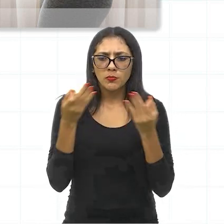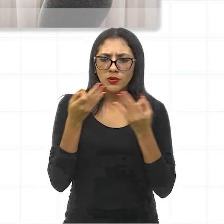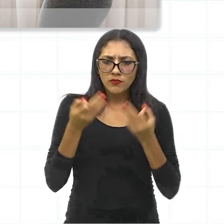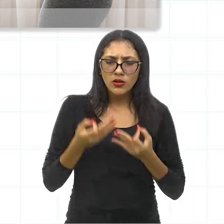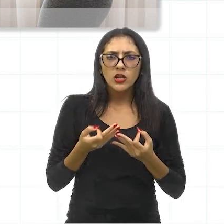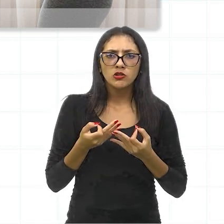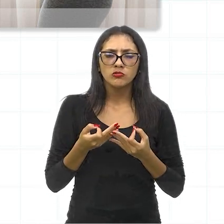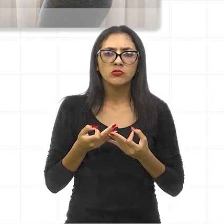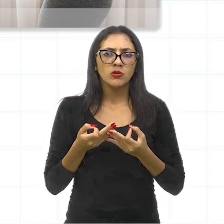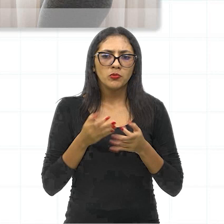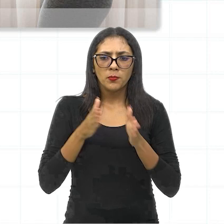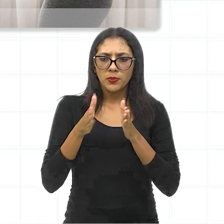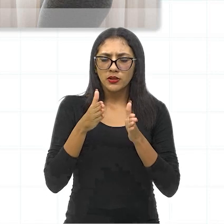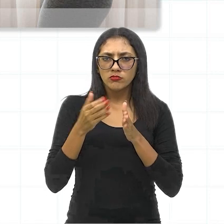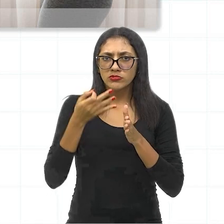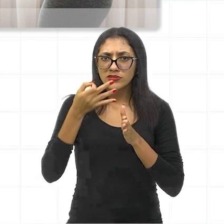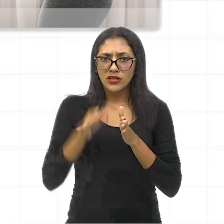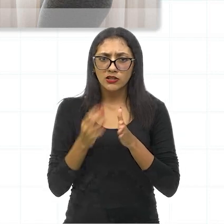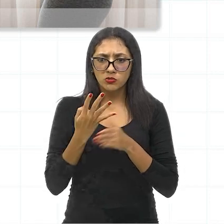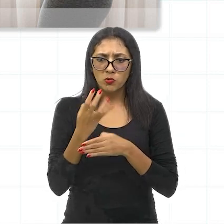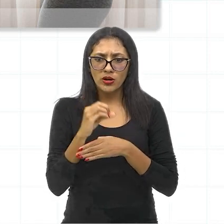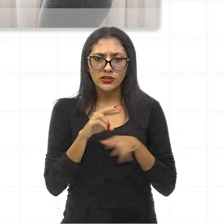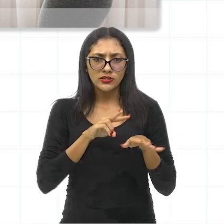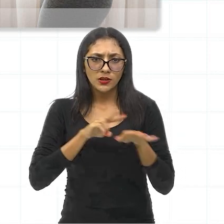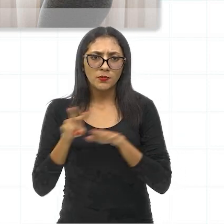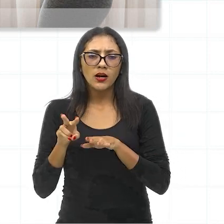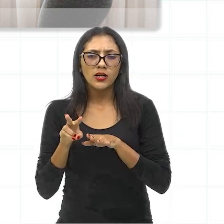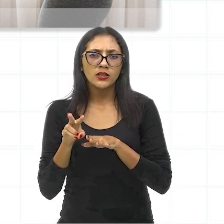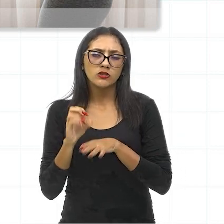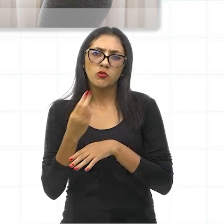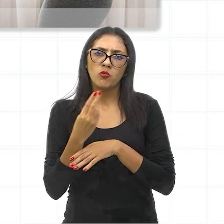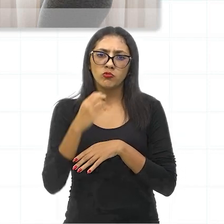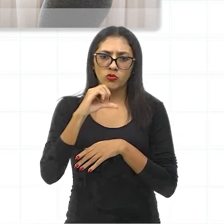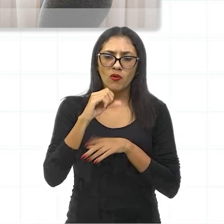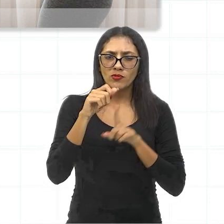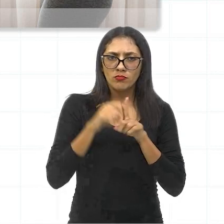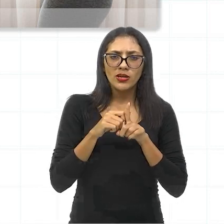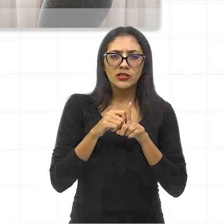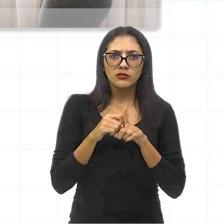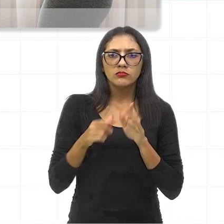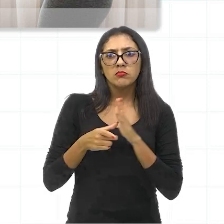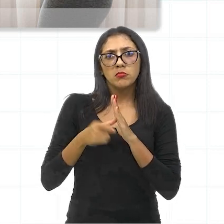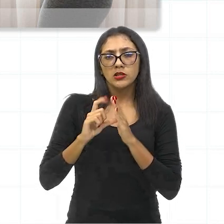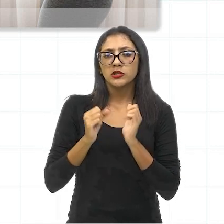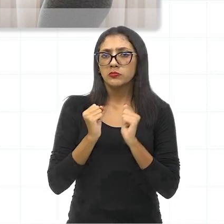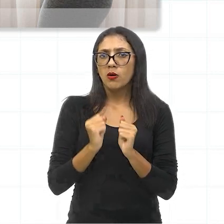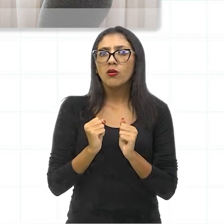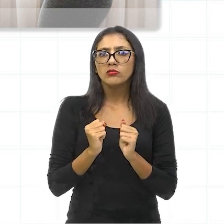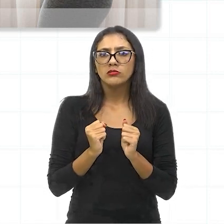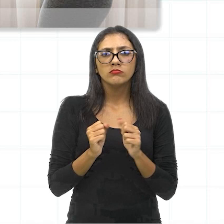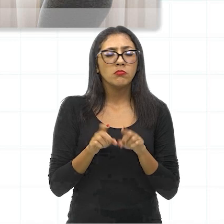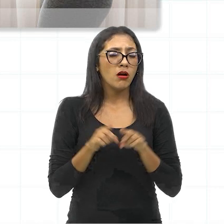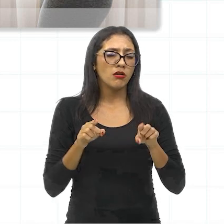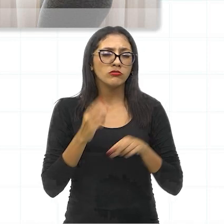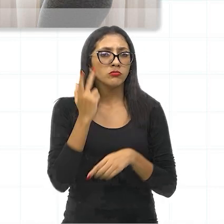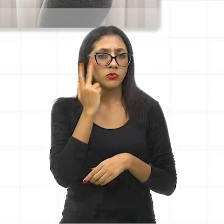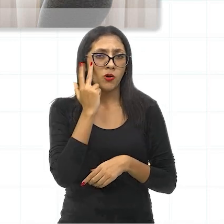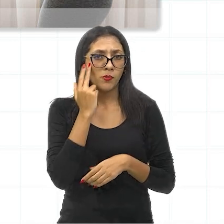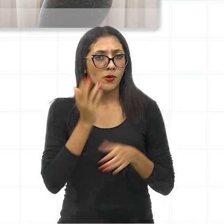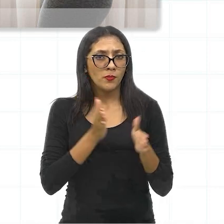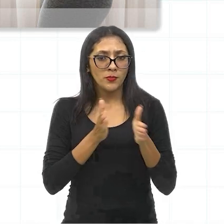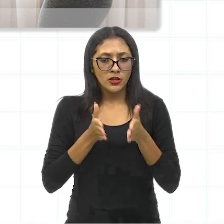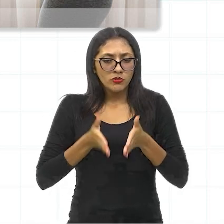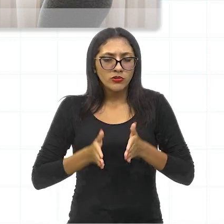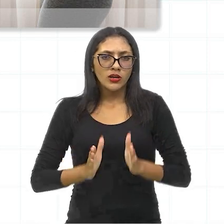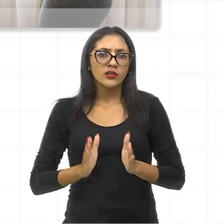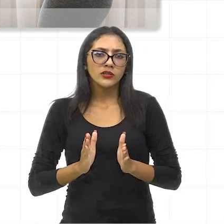período normal de gestação, mas consegue também se desenvolver. Então, a gente observa ali que o tempo normal de gestação, ele acontece de